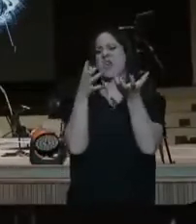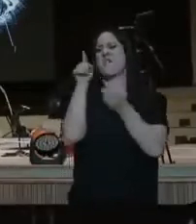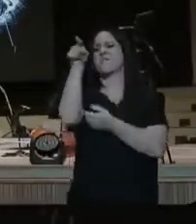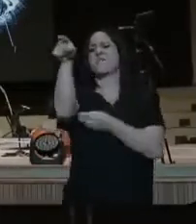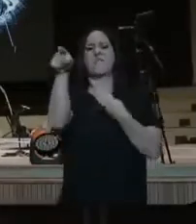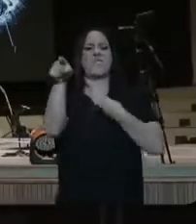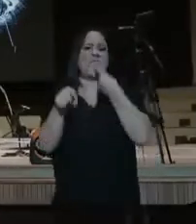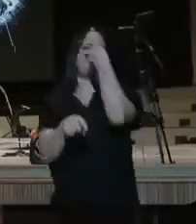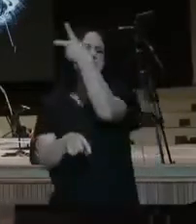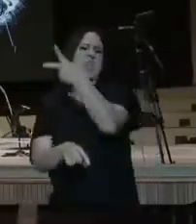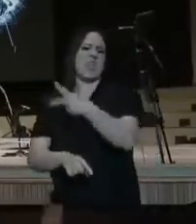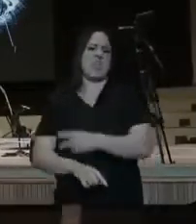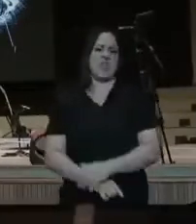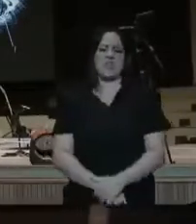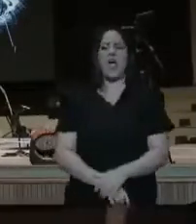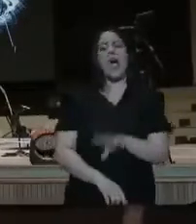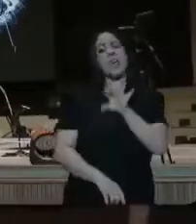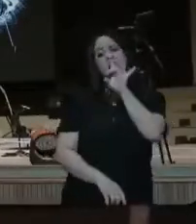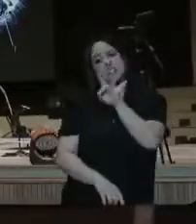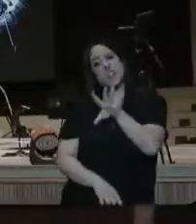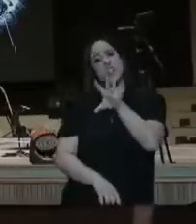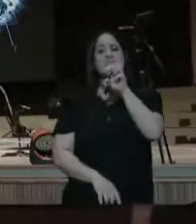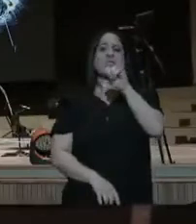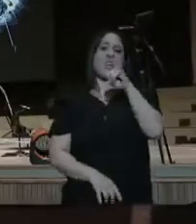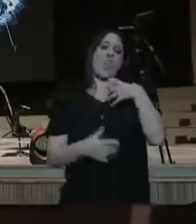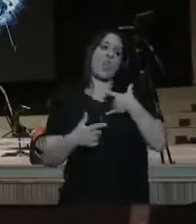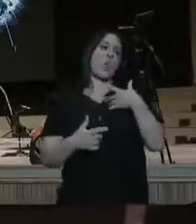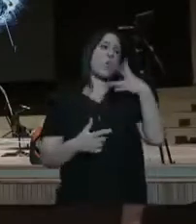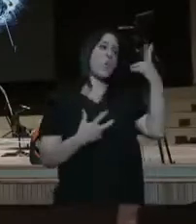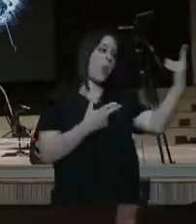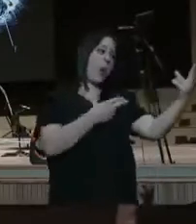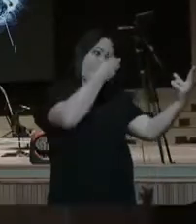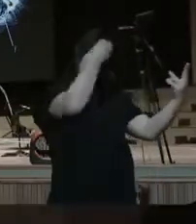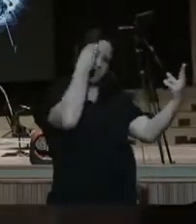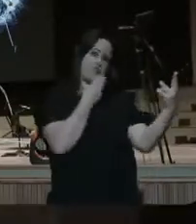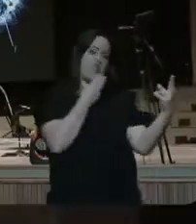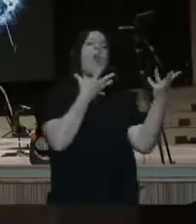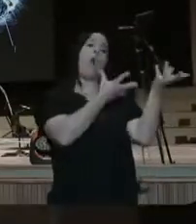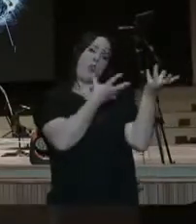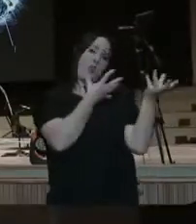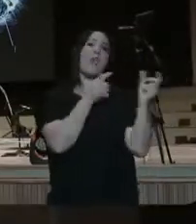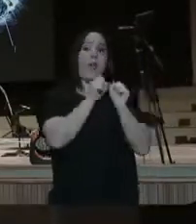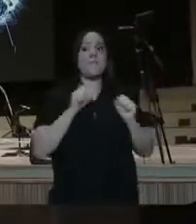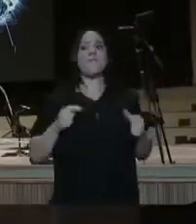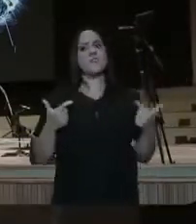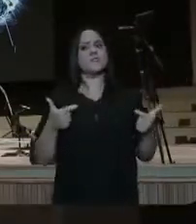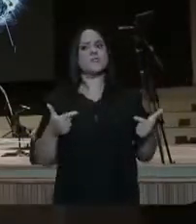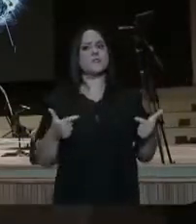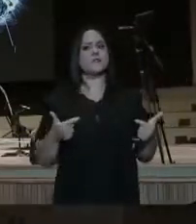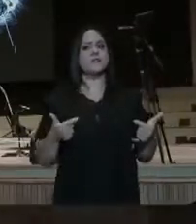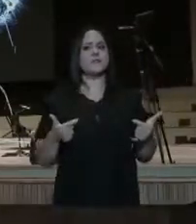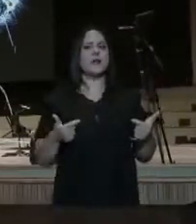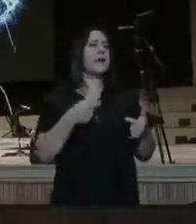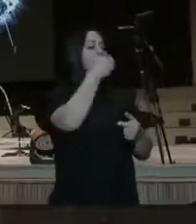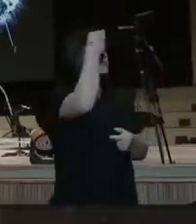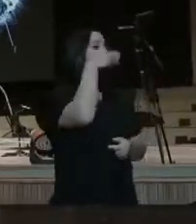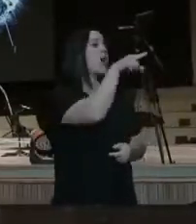de deus assim somente eu fosse como o michel show é um doce